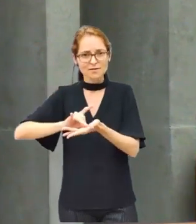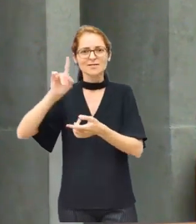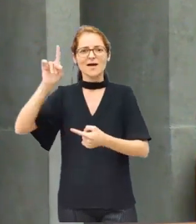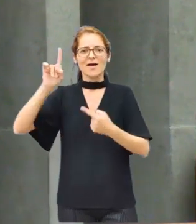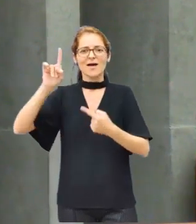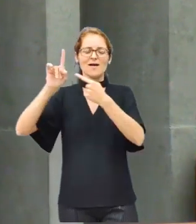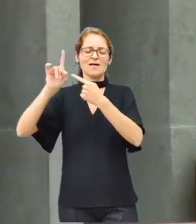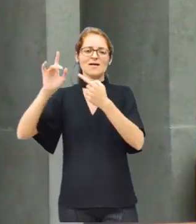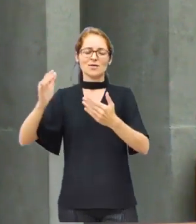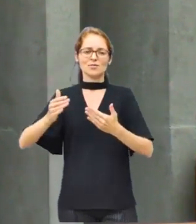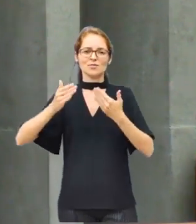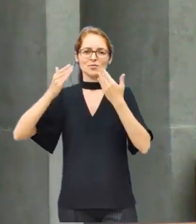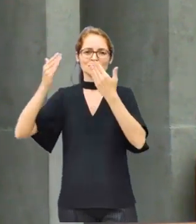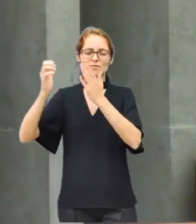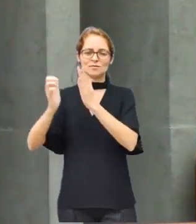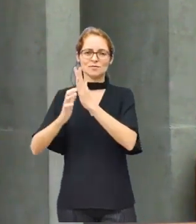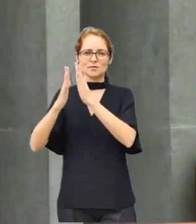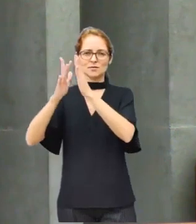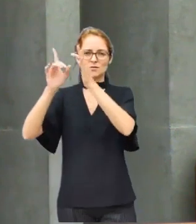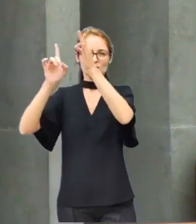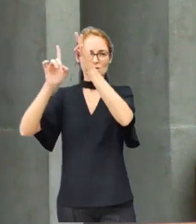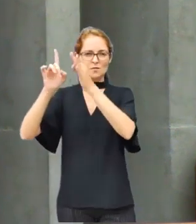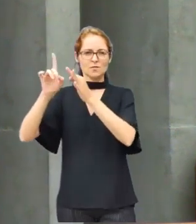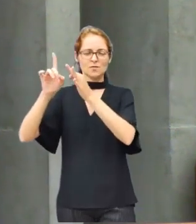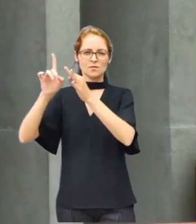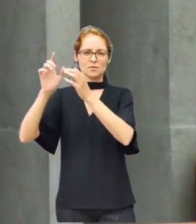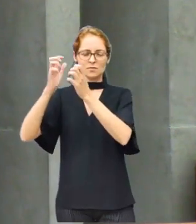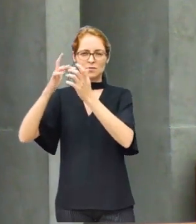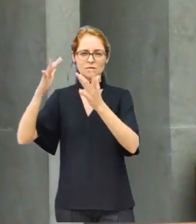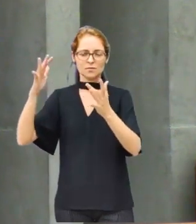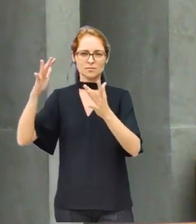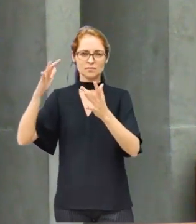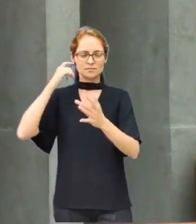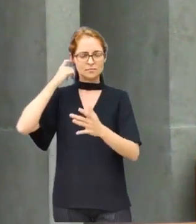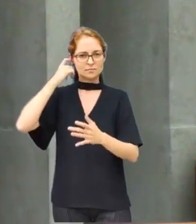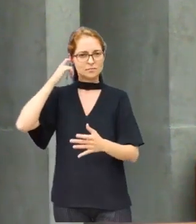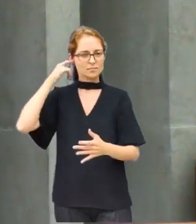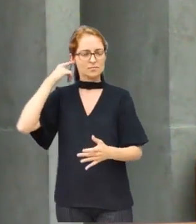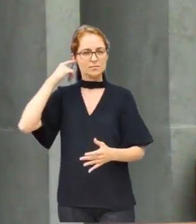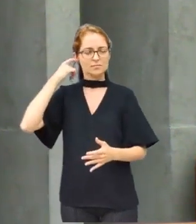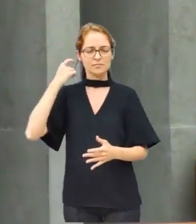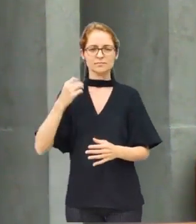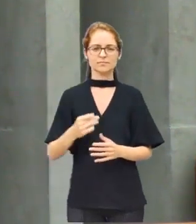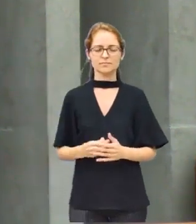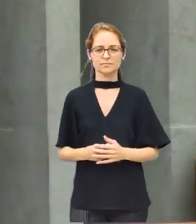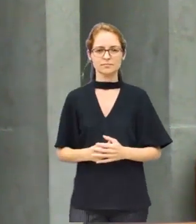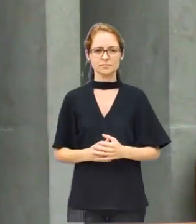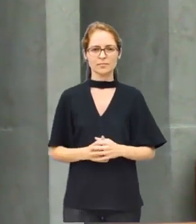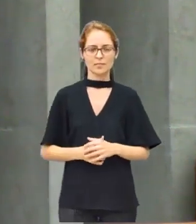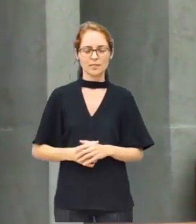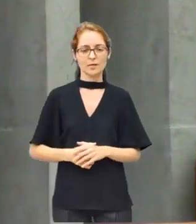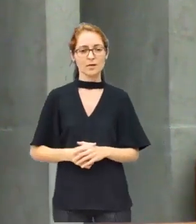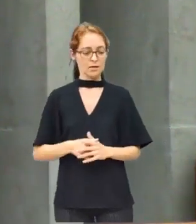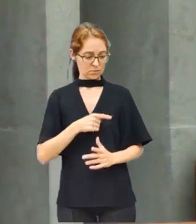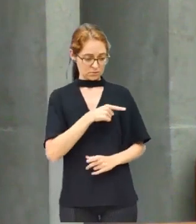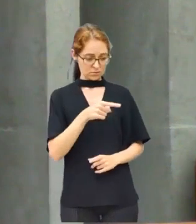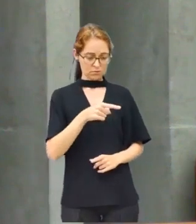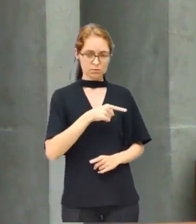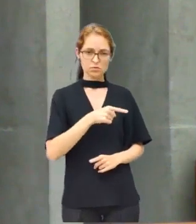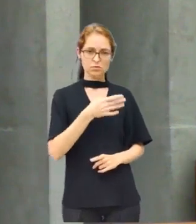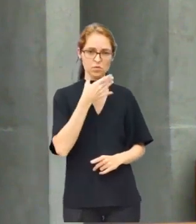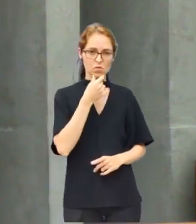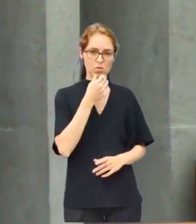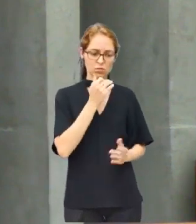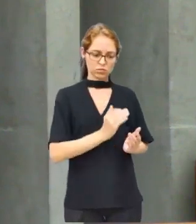damos todo louvor, toda honra e toda glória. E aqueles homens então, temeram ao